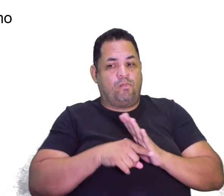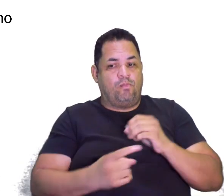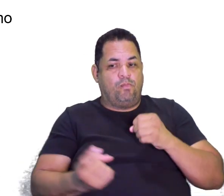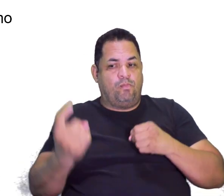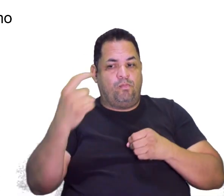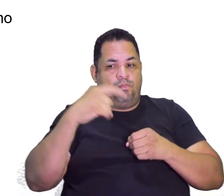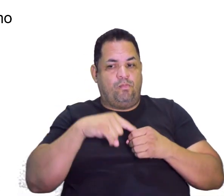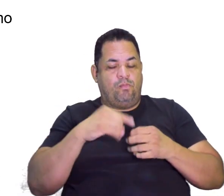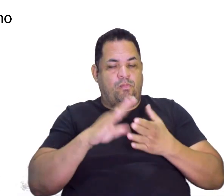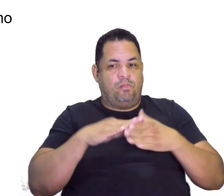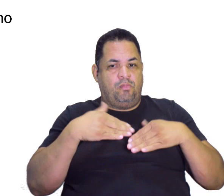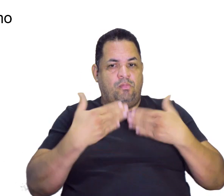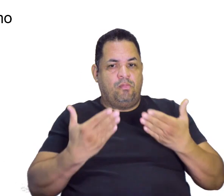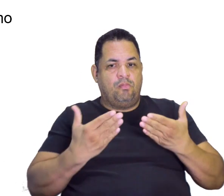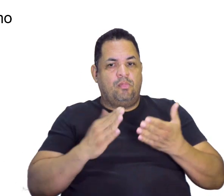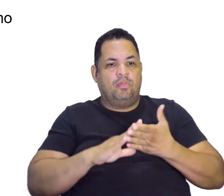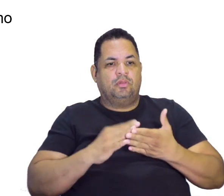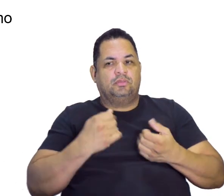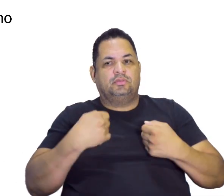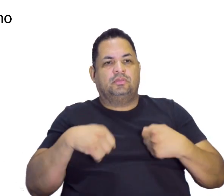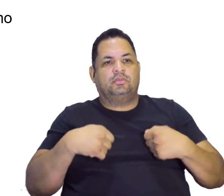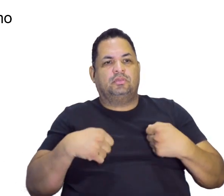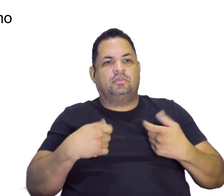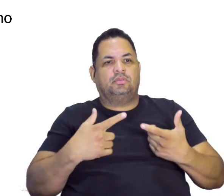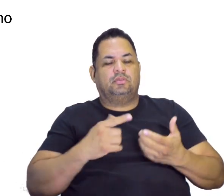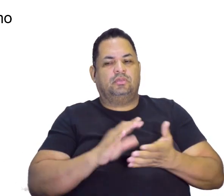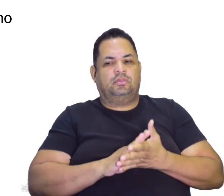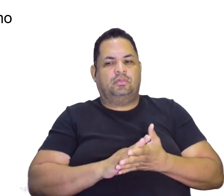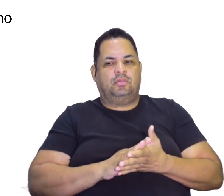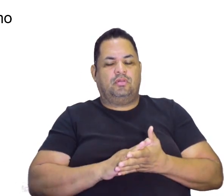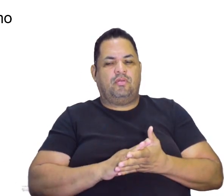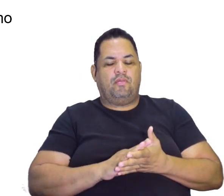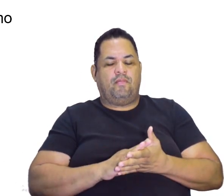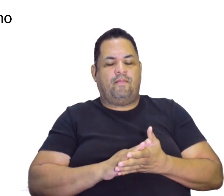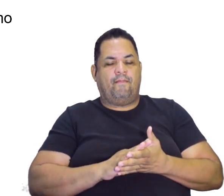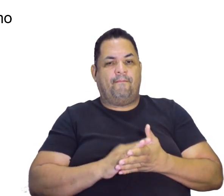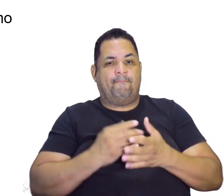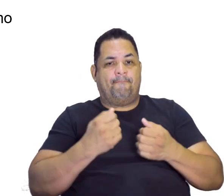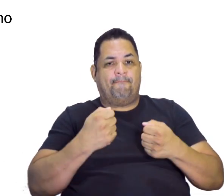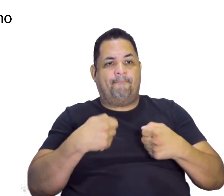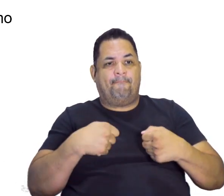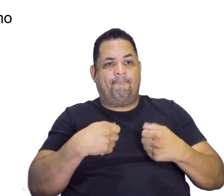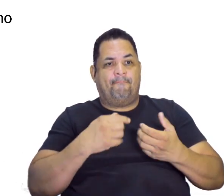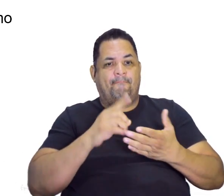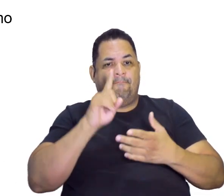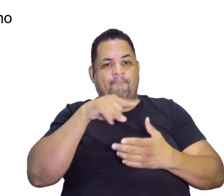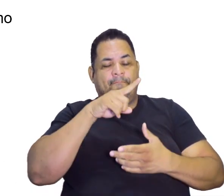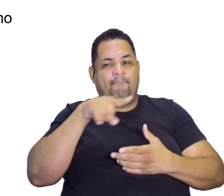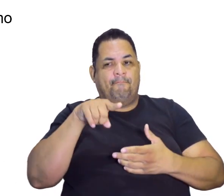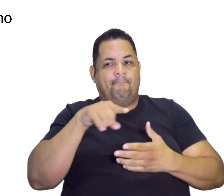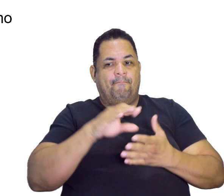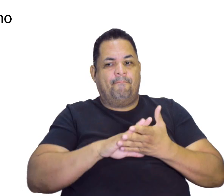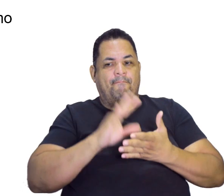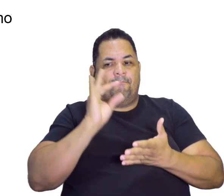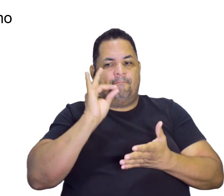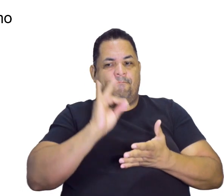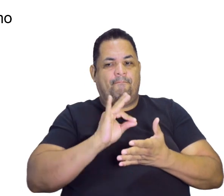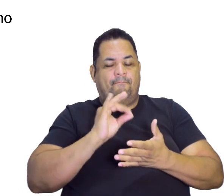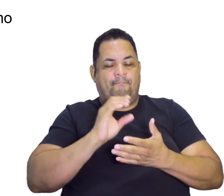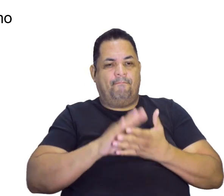volte a ele quantas vezes você achar necessário, né? E para você poder marcar